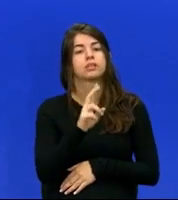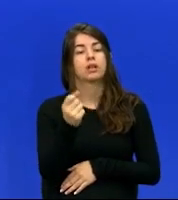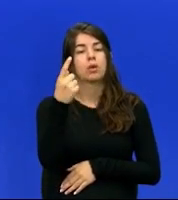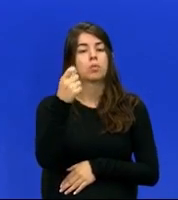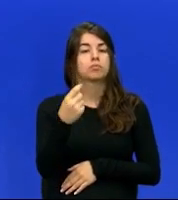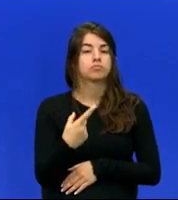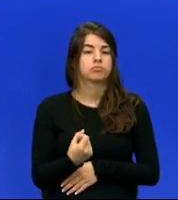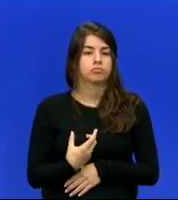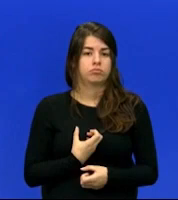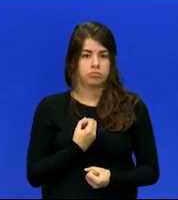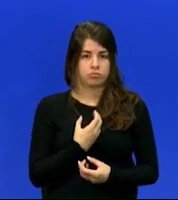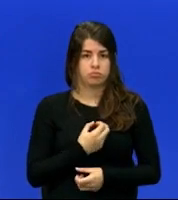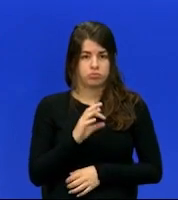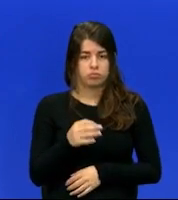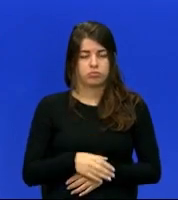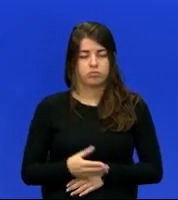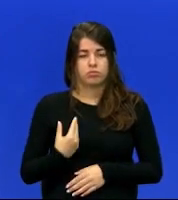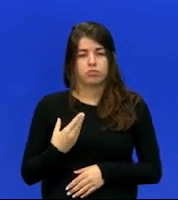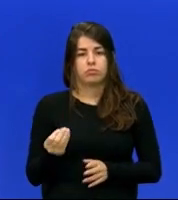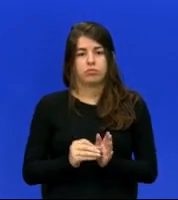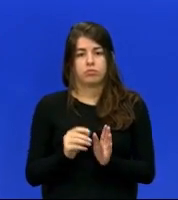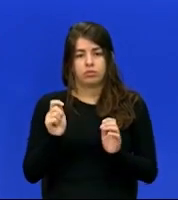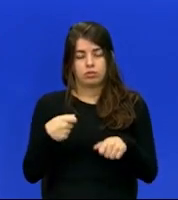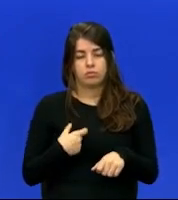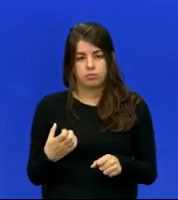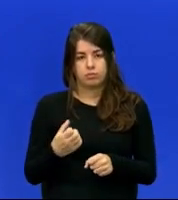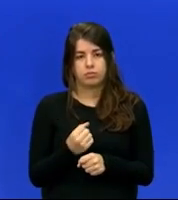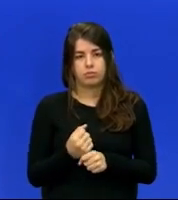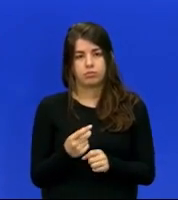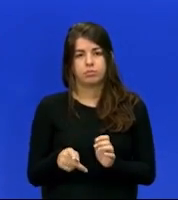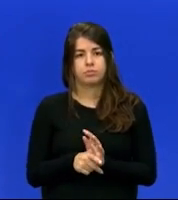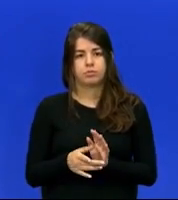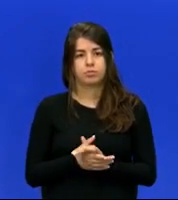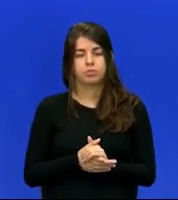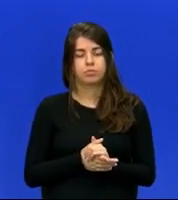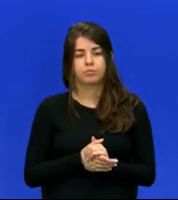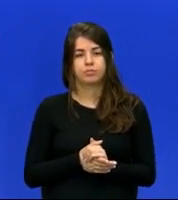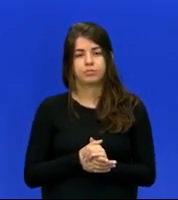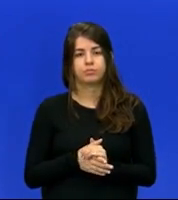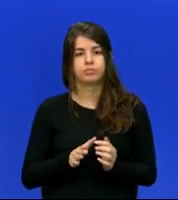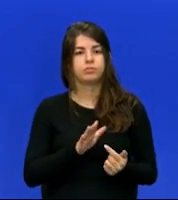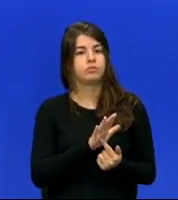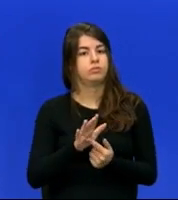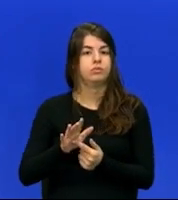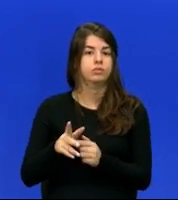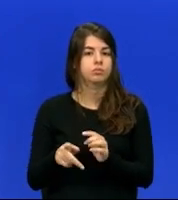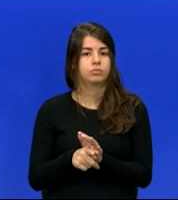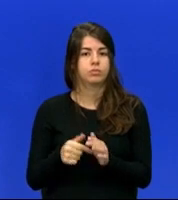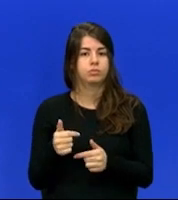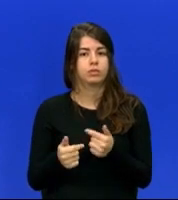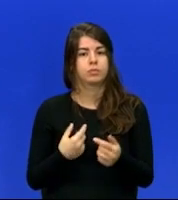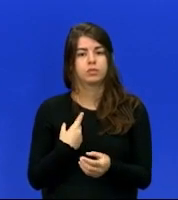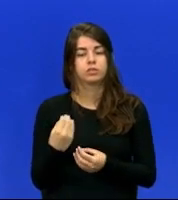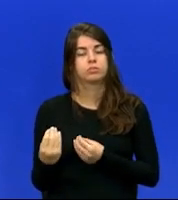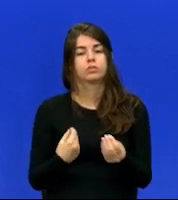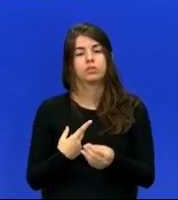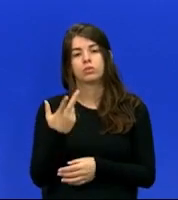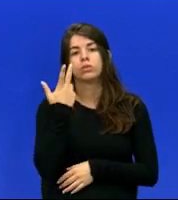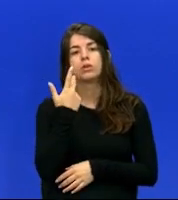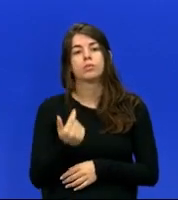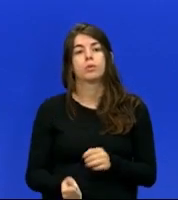algumas informações adicionais que ele já nos informa que você está trabalhando com uma distribuição